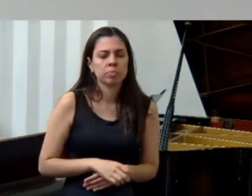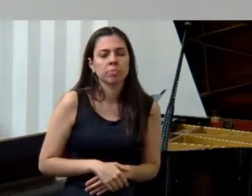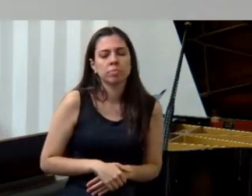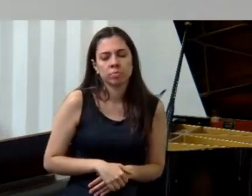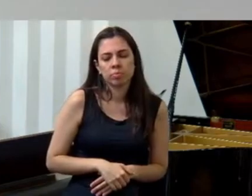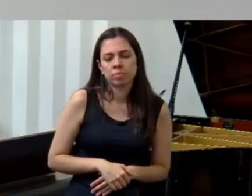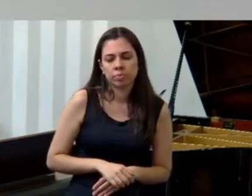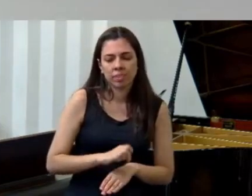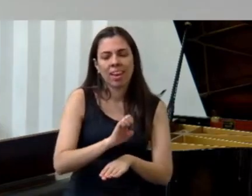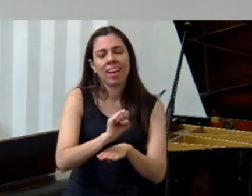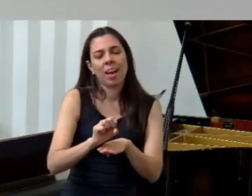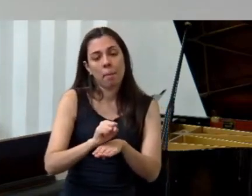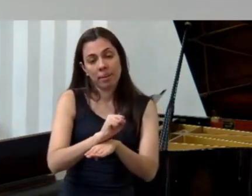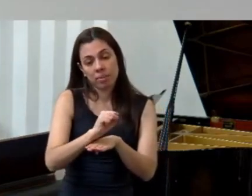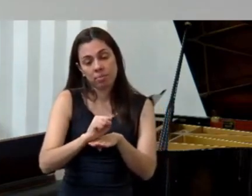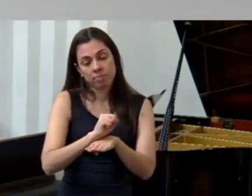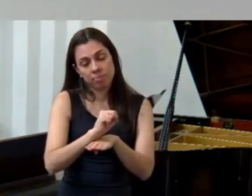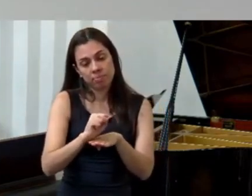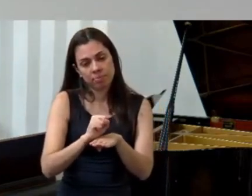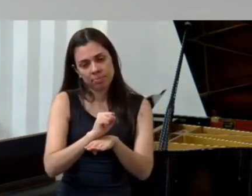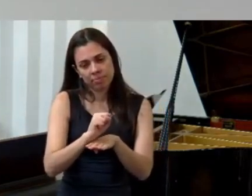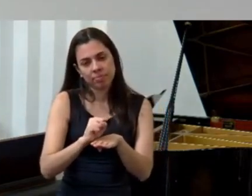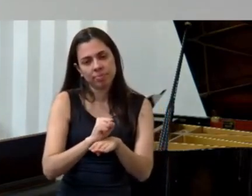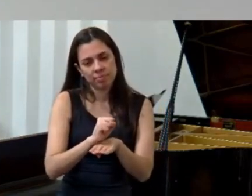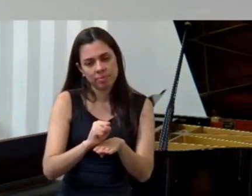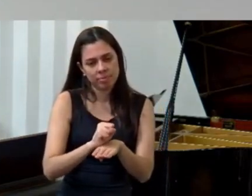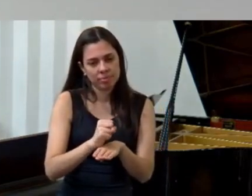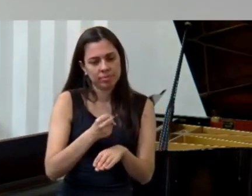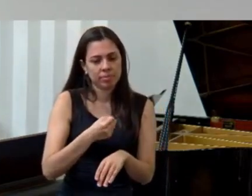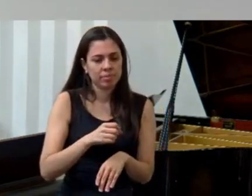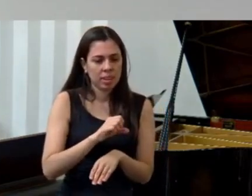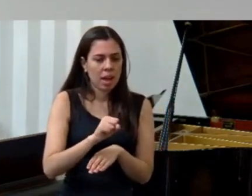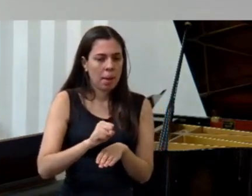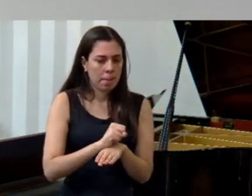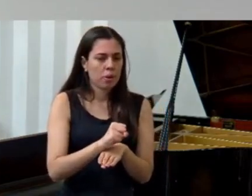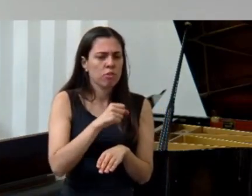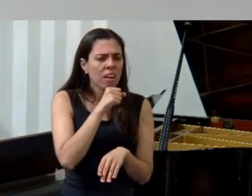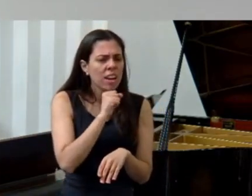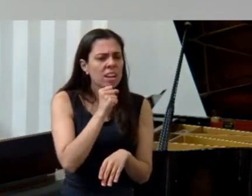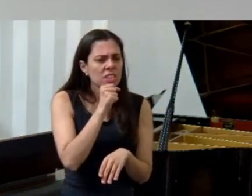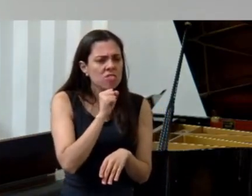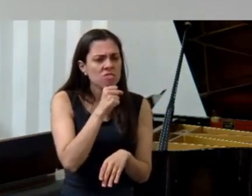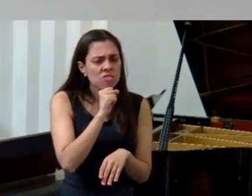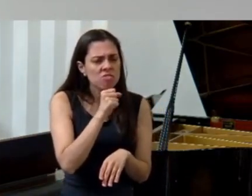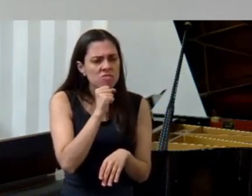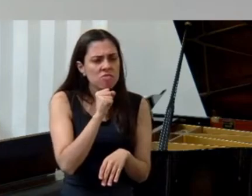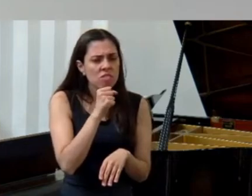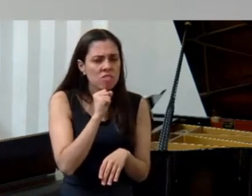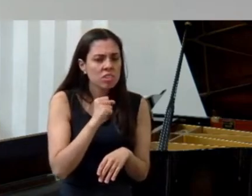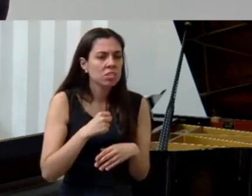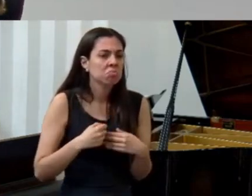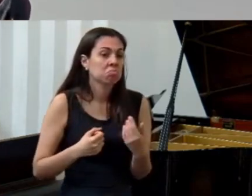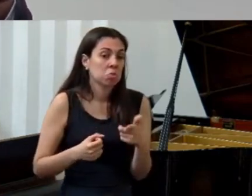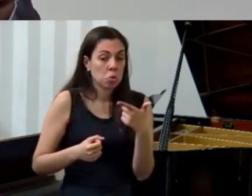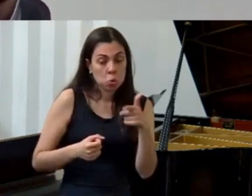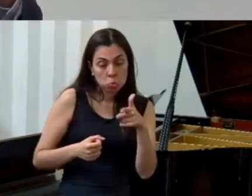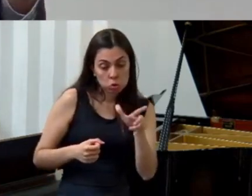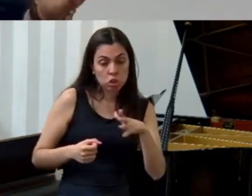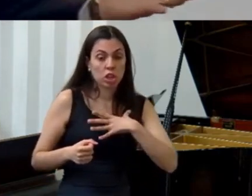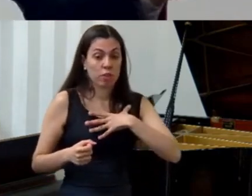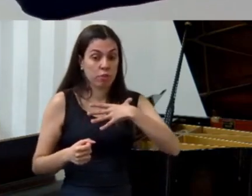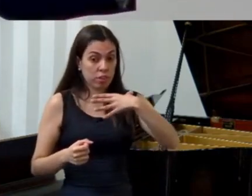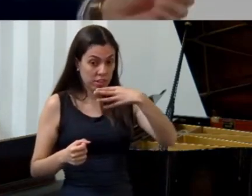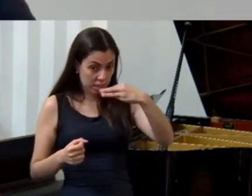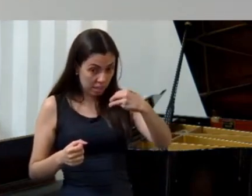o céu, veja as estrelas, assim será a sua descendência. Nós precisamos entender que somos parte de